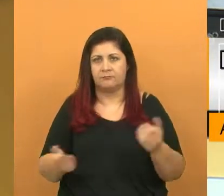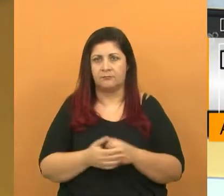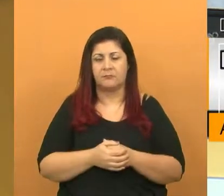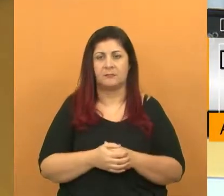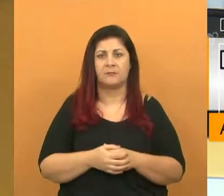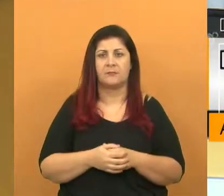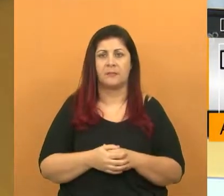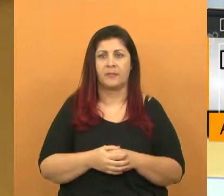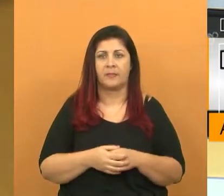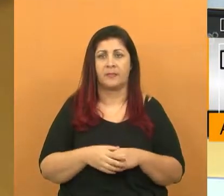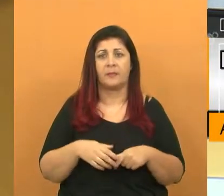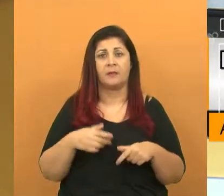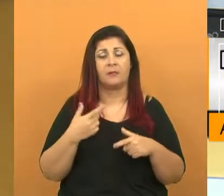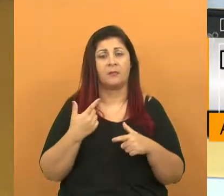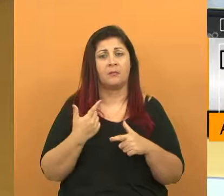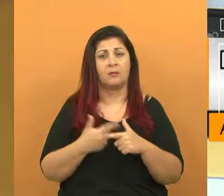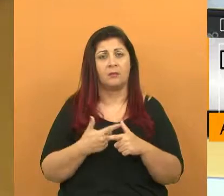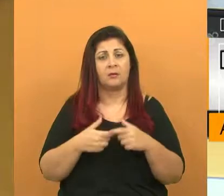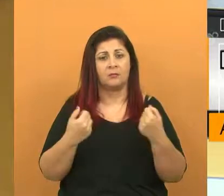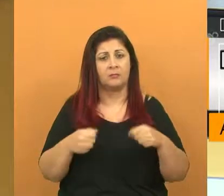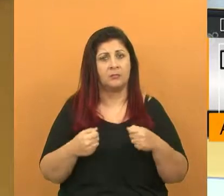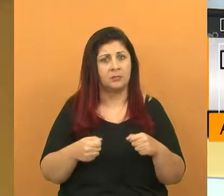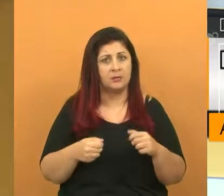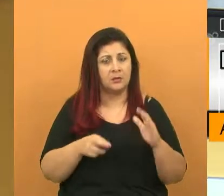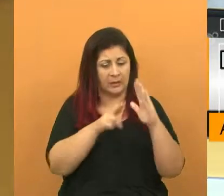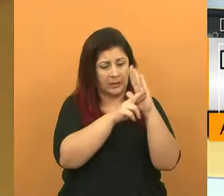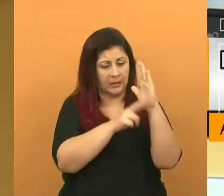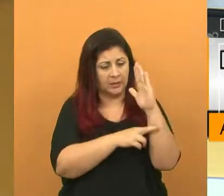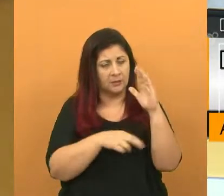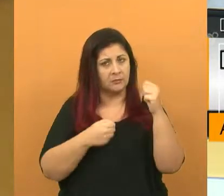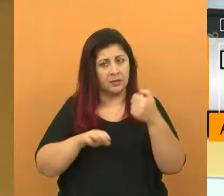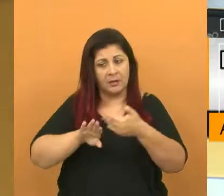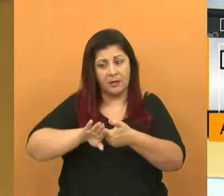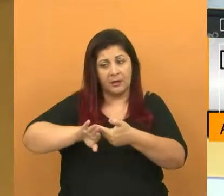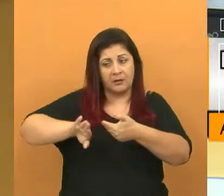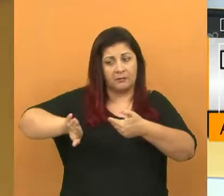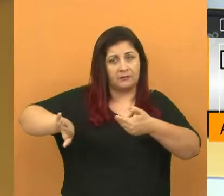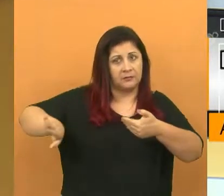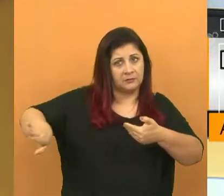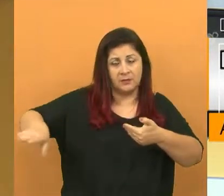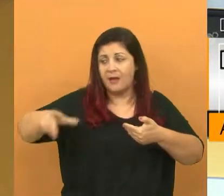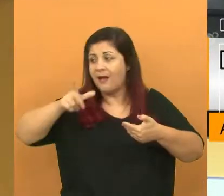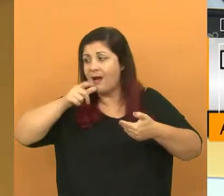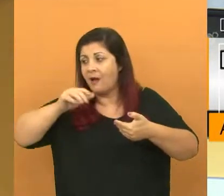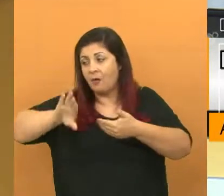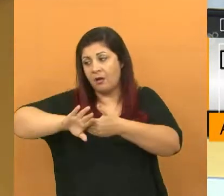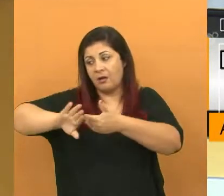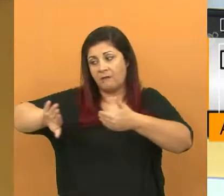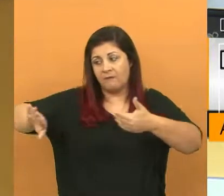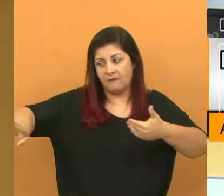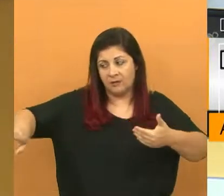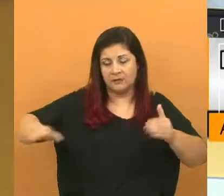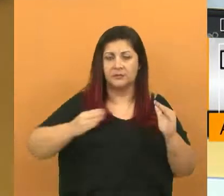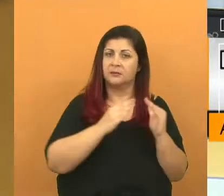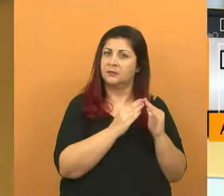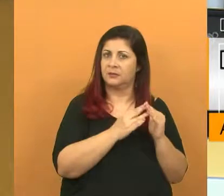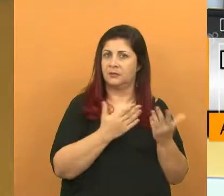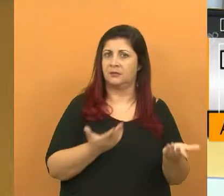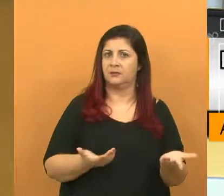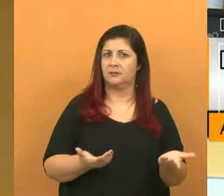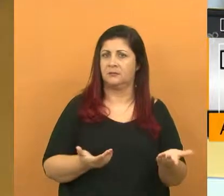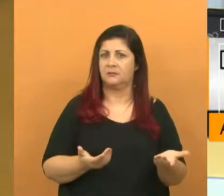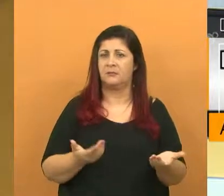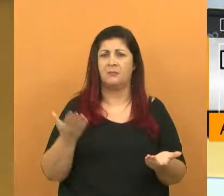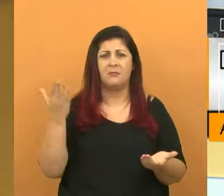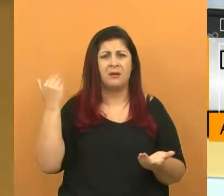deve se guardar uma certa distância das lagoas aquelas que têm água corrente e ali nunca